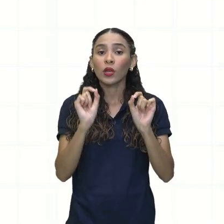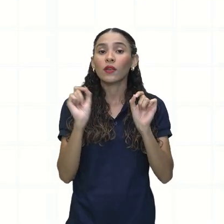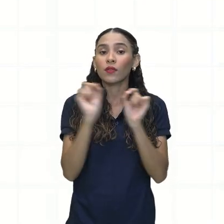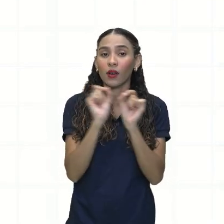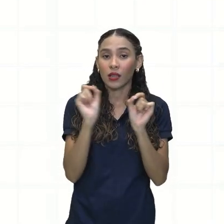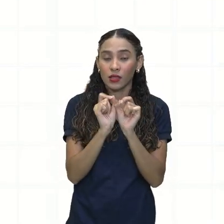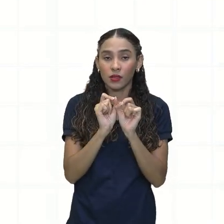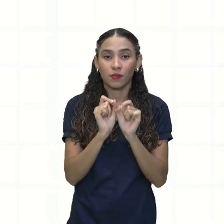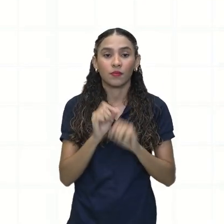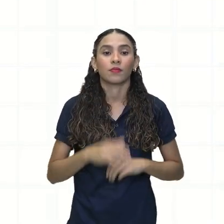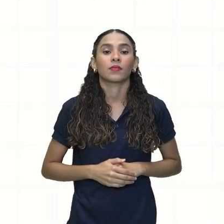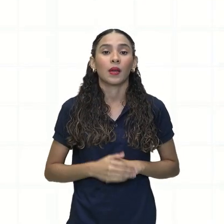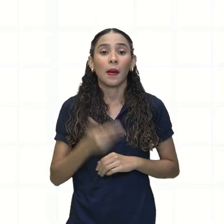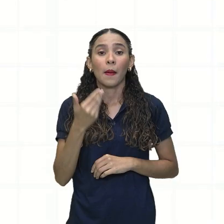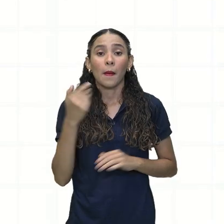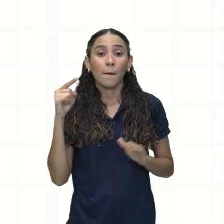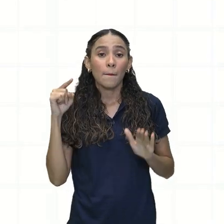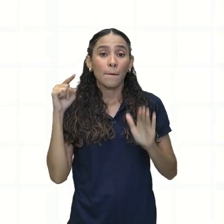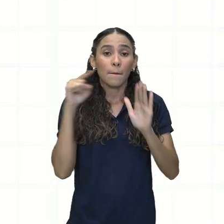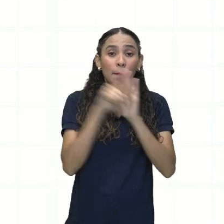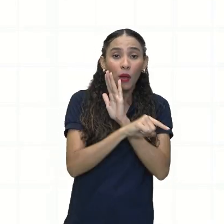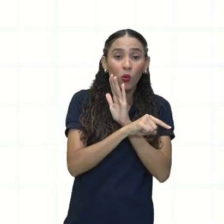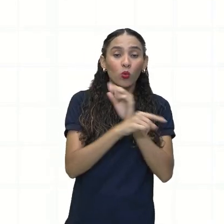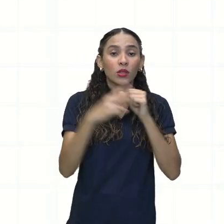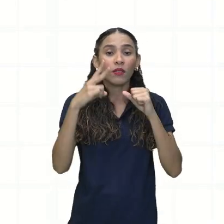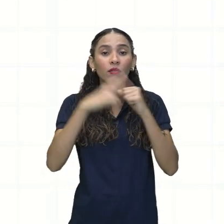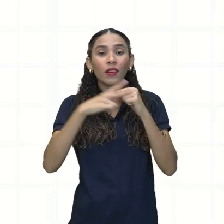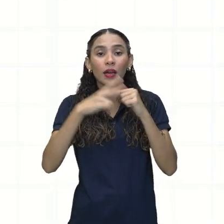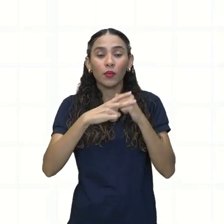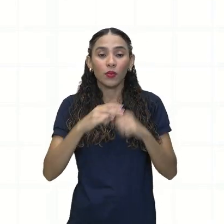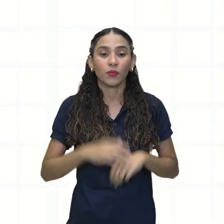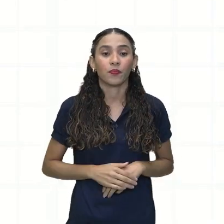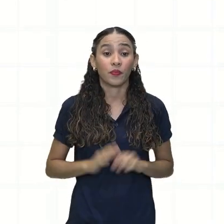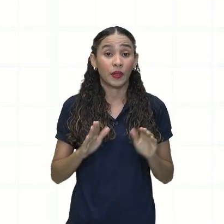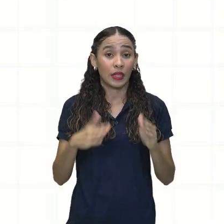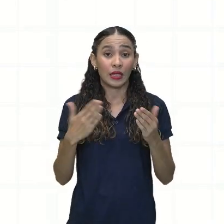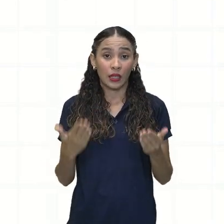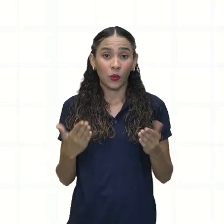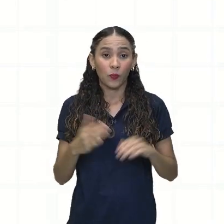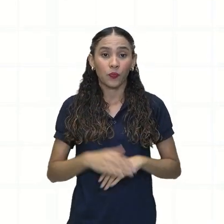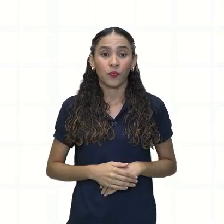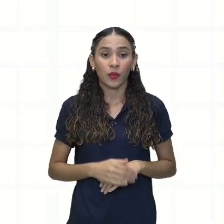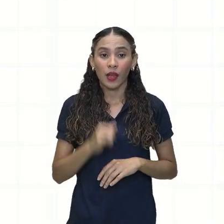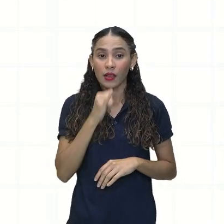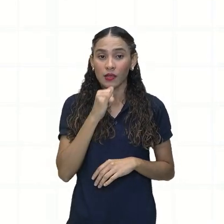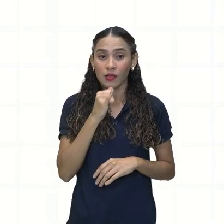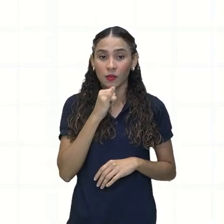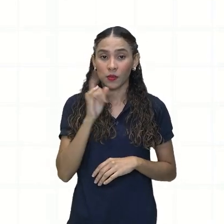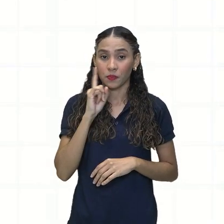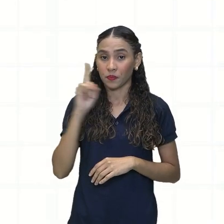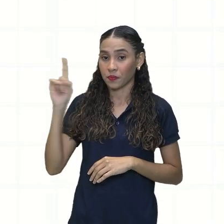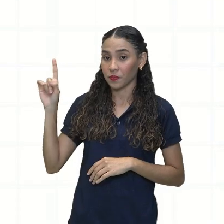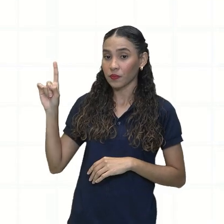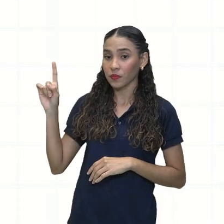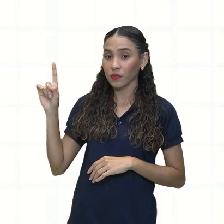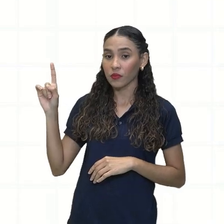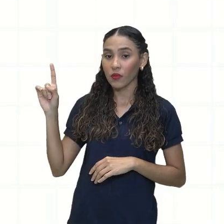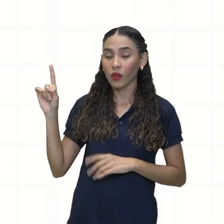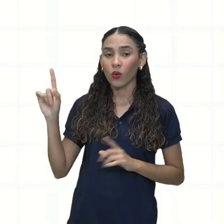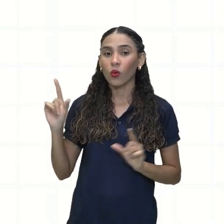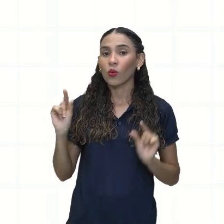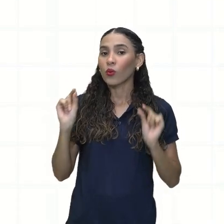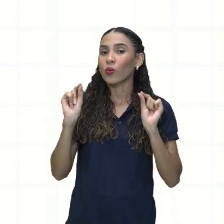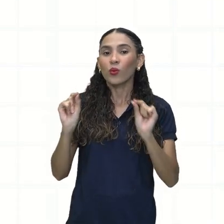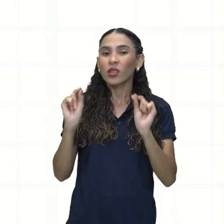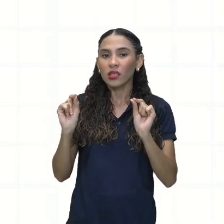primeiro? Pergunto para este verbo. Então, pessoal, o